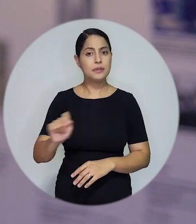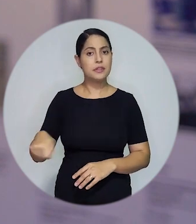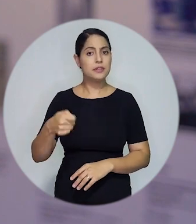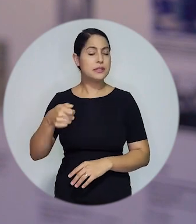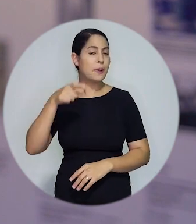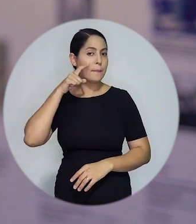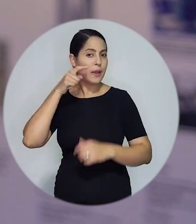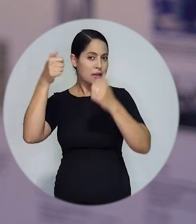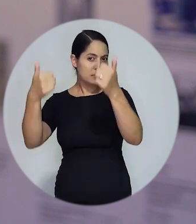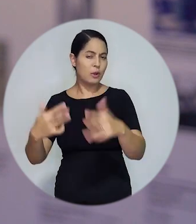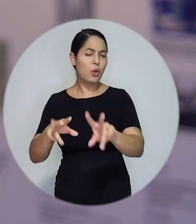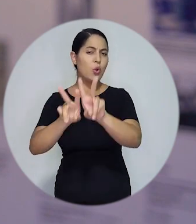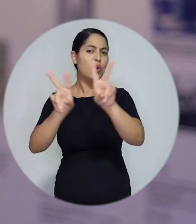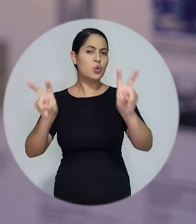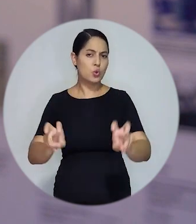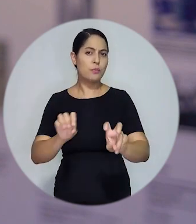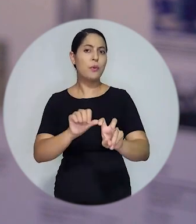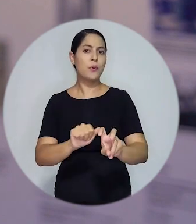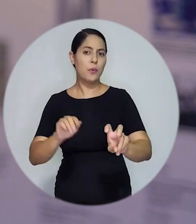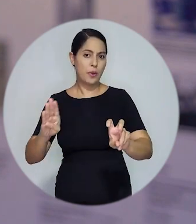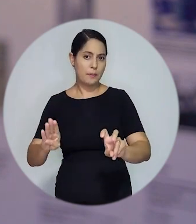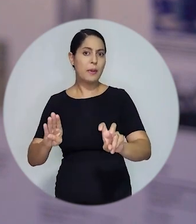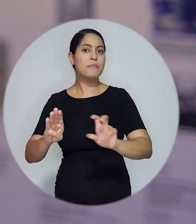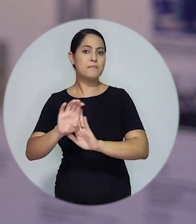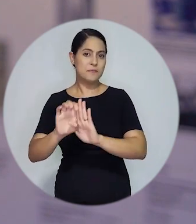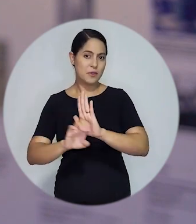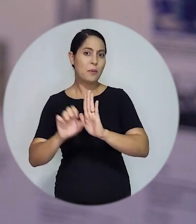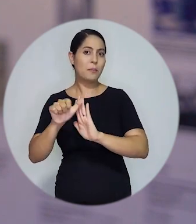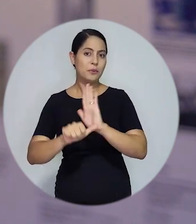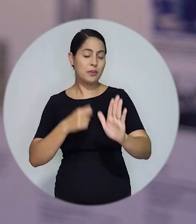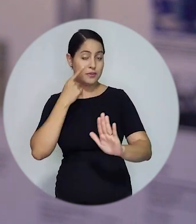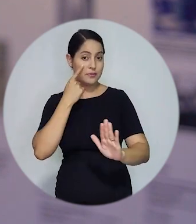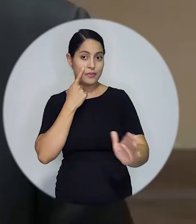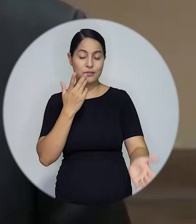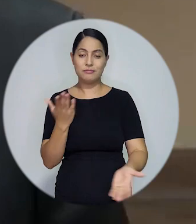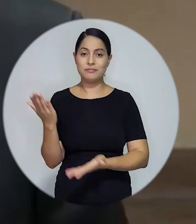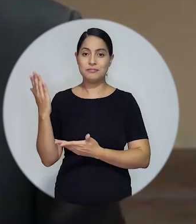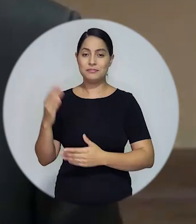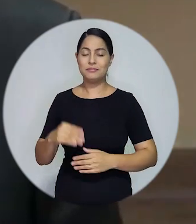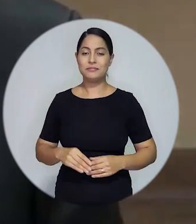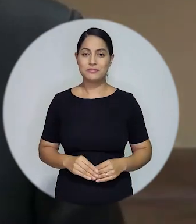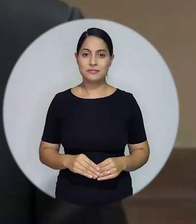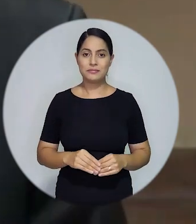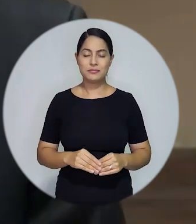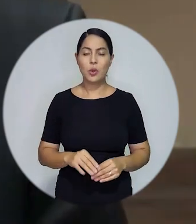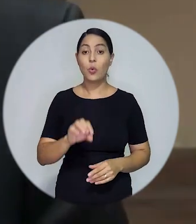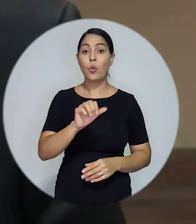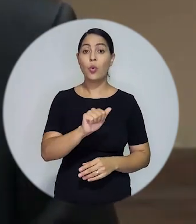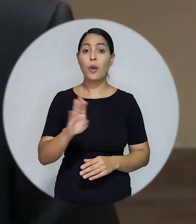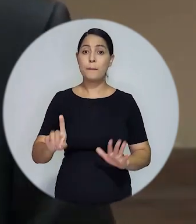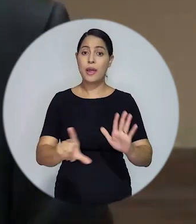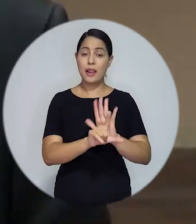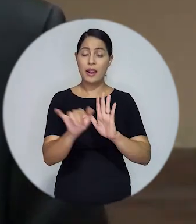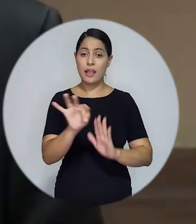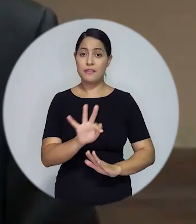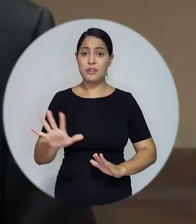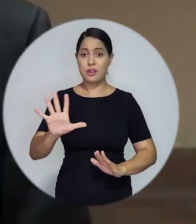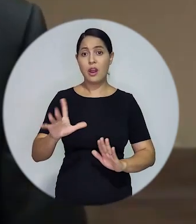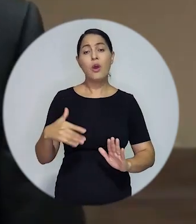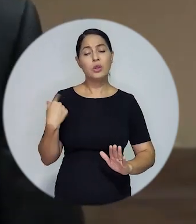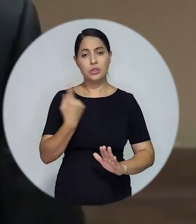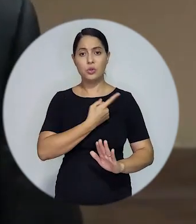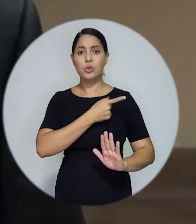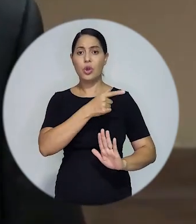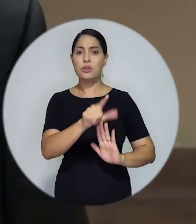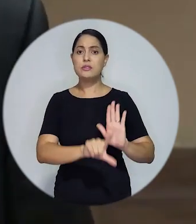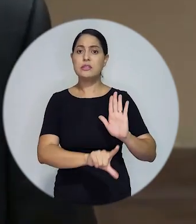explica a inovação no Estatuto da Ordem dos Advogados do Brasil. Veja. A Ordem dos Advogados do Brasil é regida por uma lei federal, portanto, as